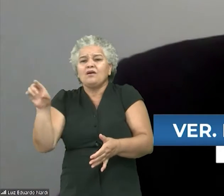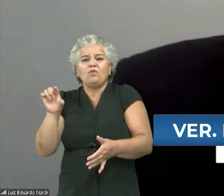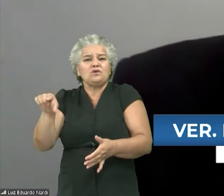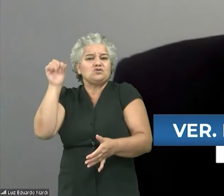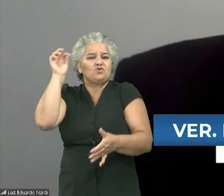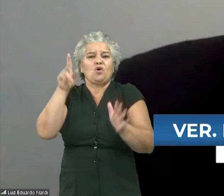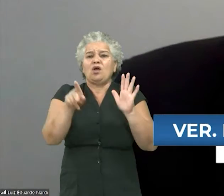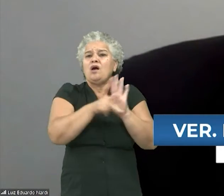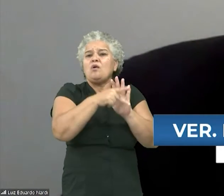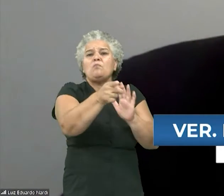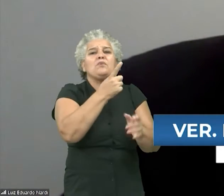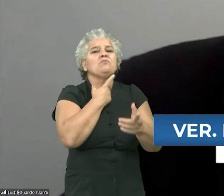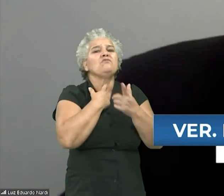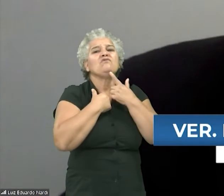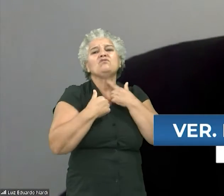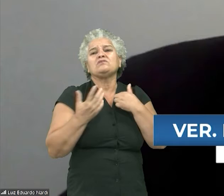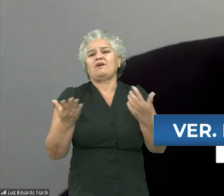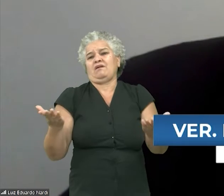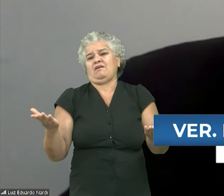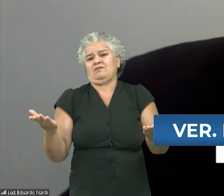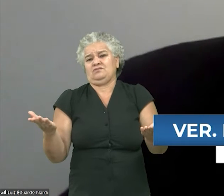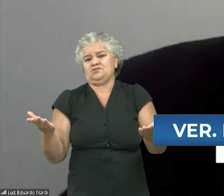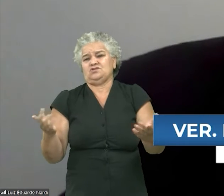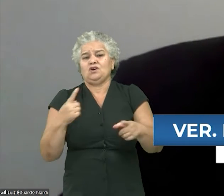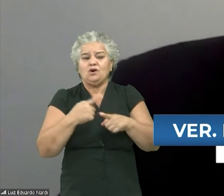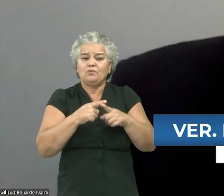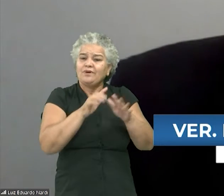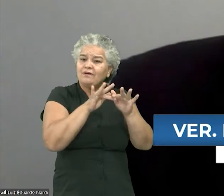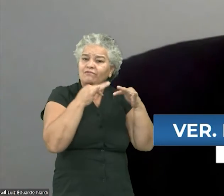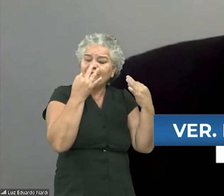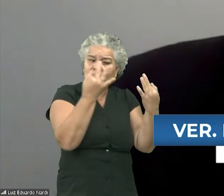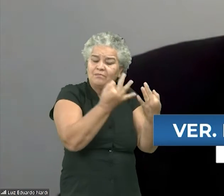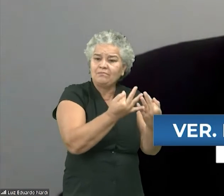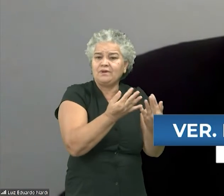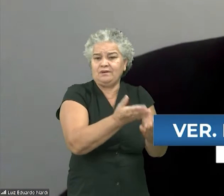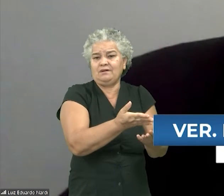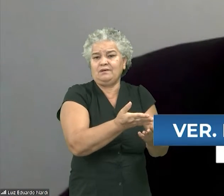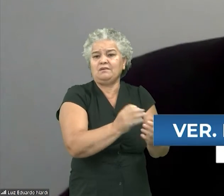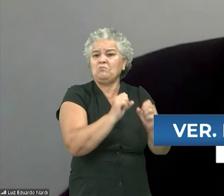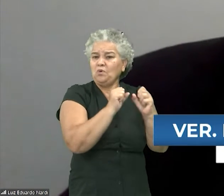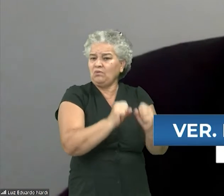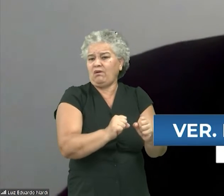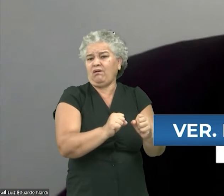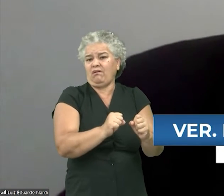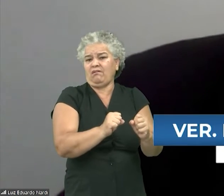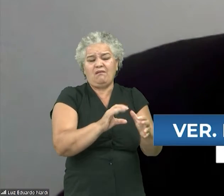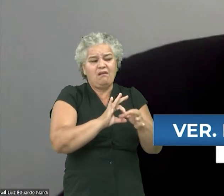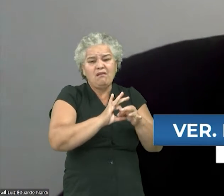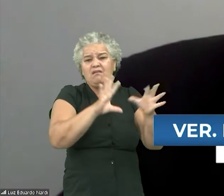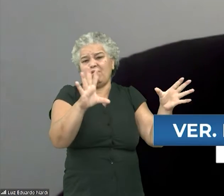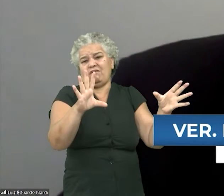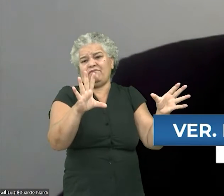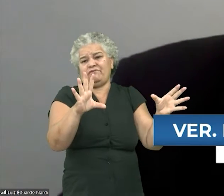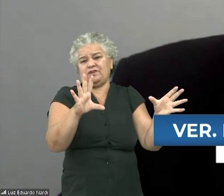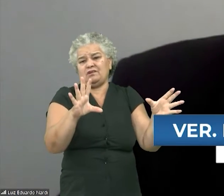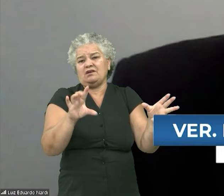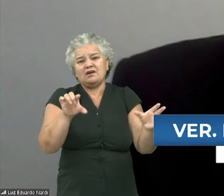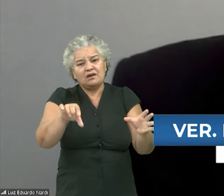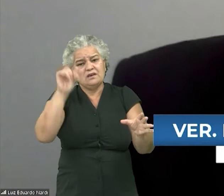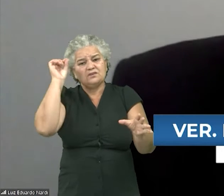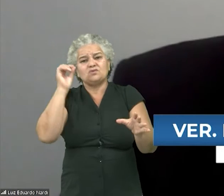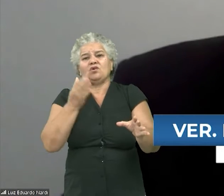isso acaba refletindo no conjunto da família, não é? Para que pudessem ter autonomia dentro de